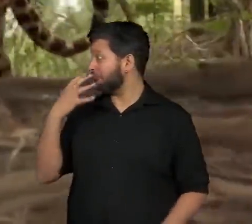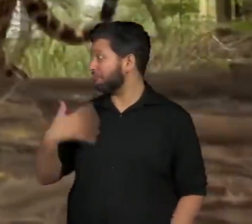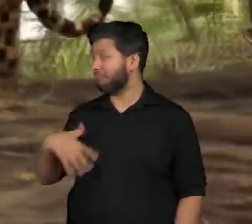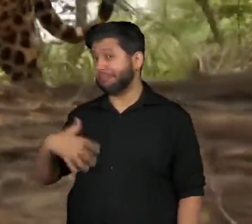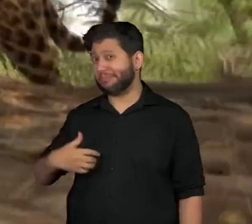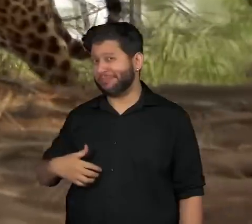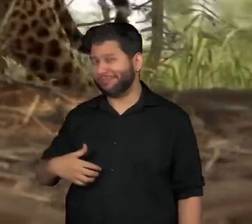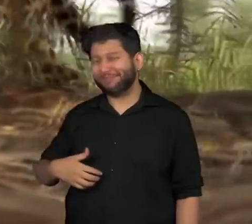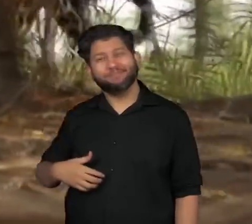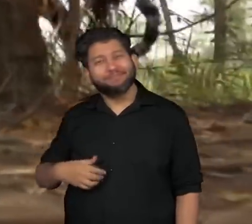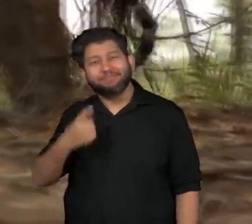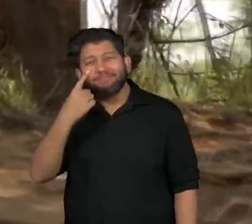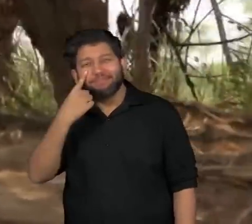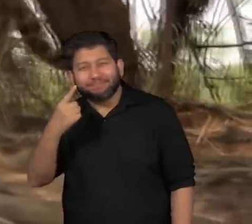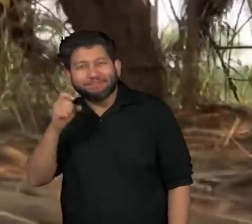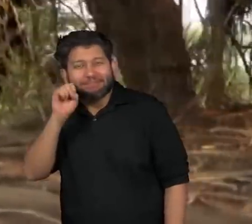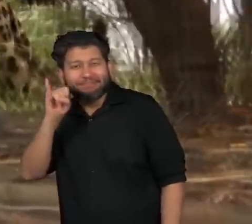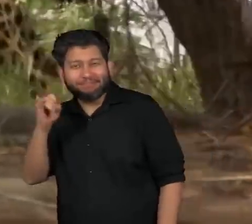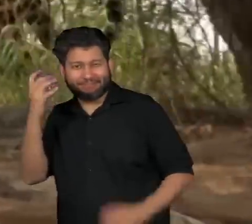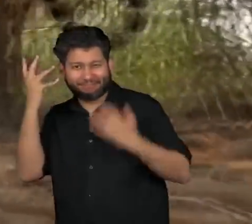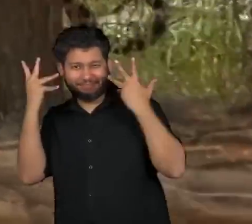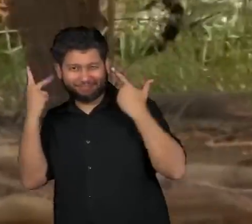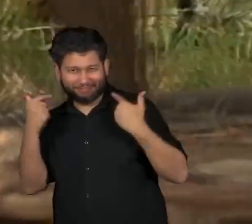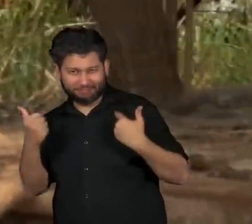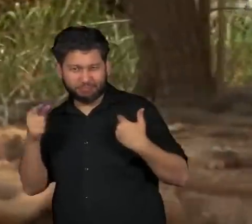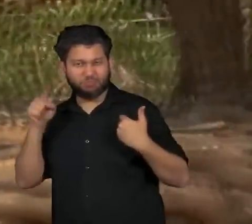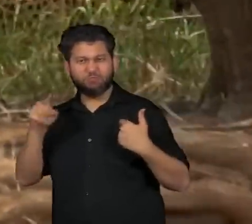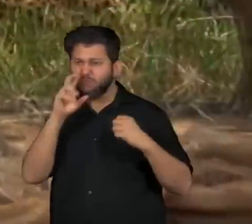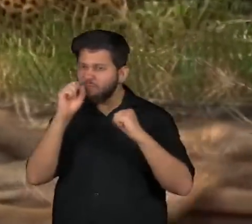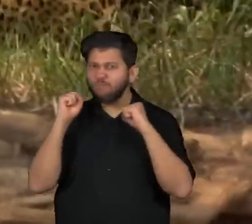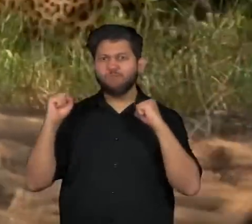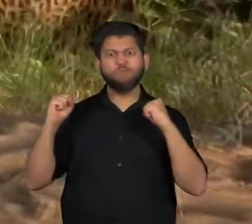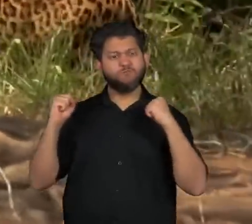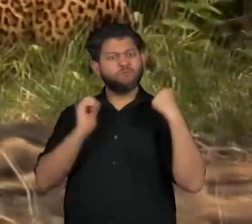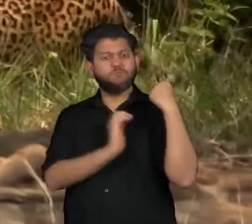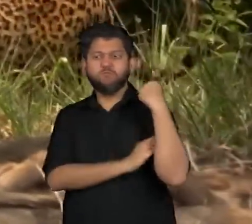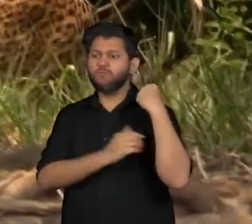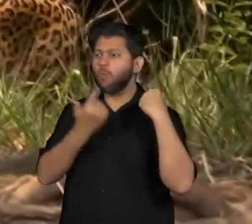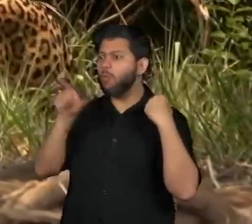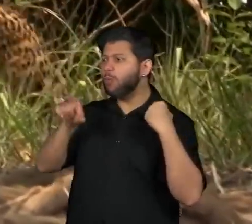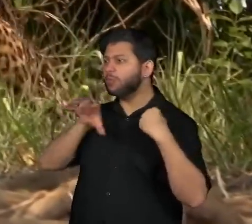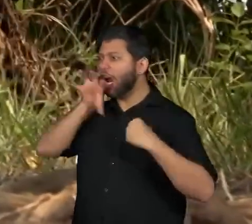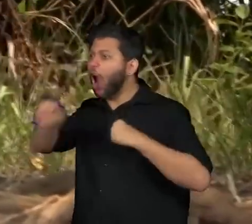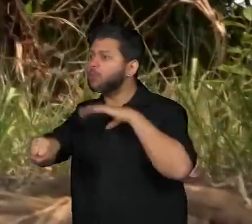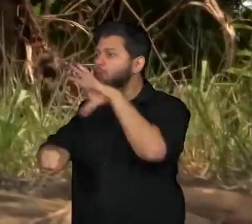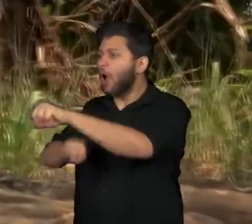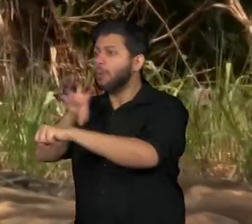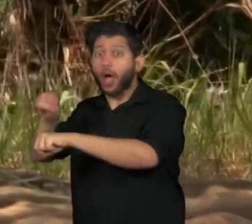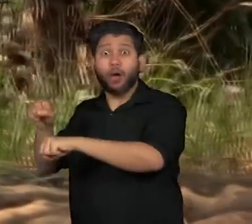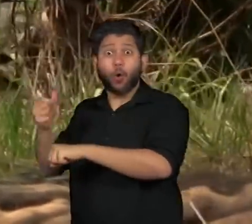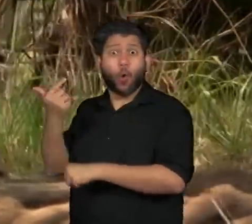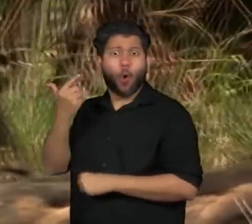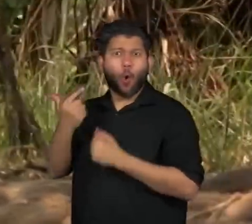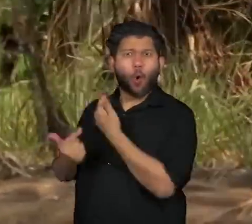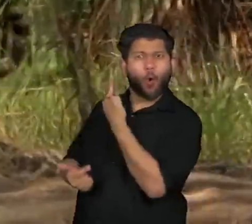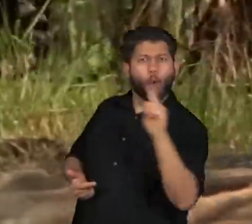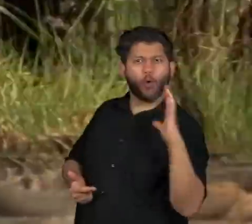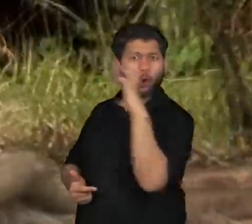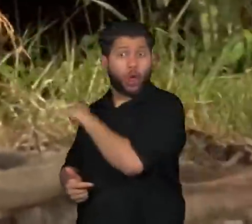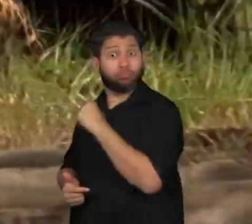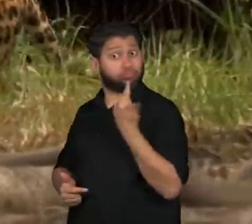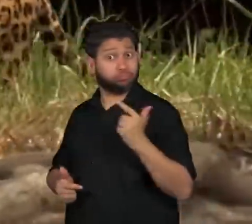A presença na área de um animal que está no topo da cadeia alimentar é um dos sinais do ressurgimento